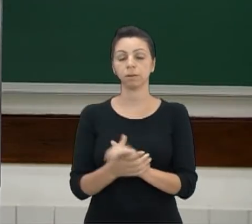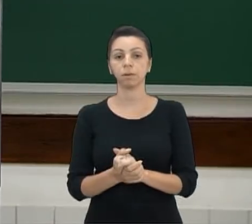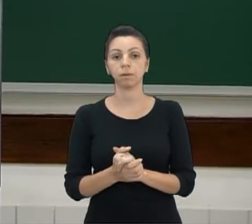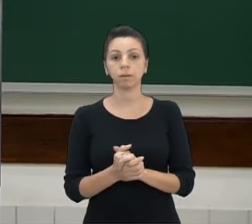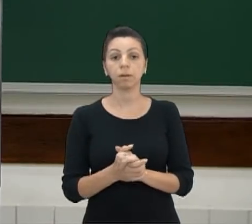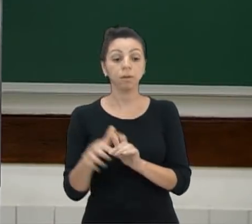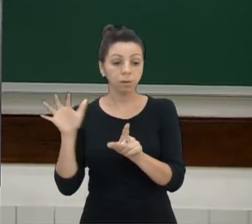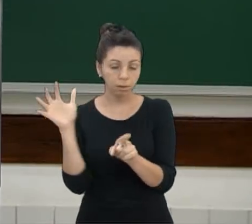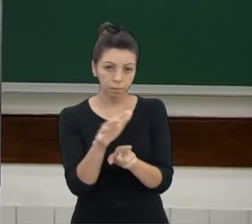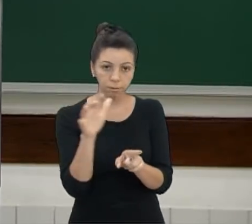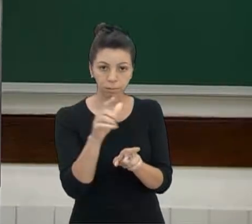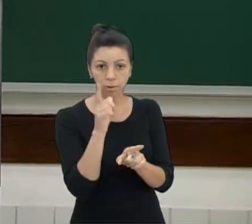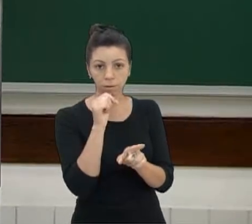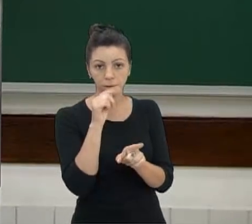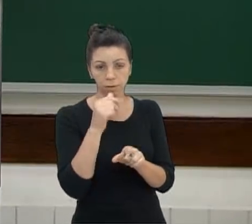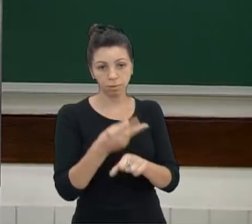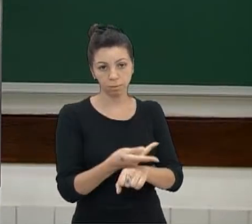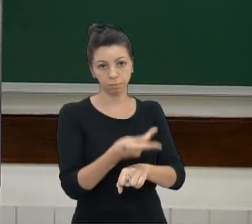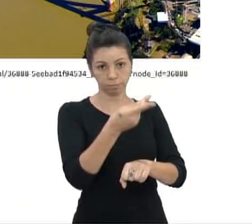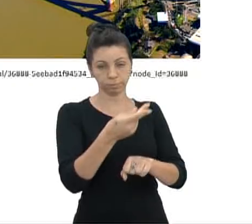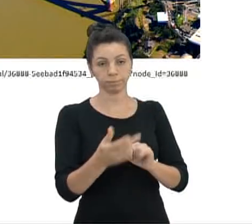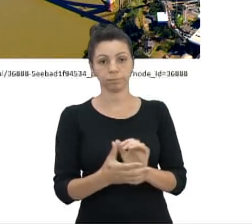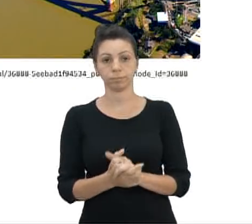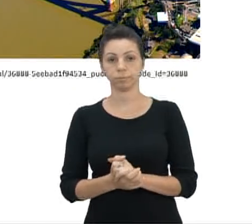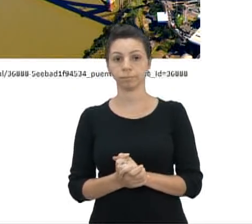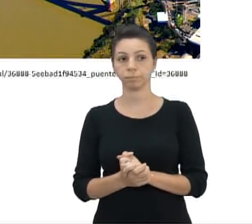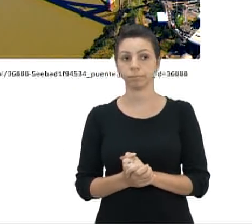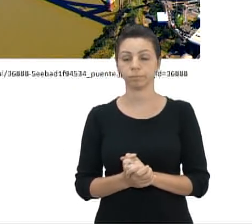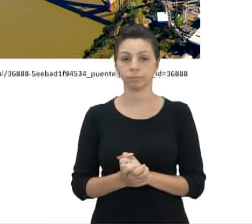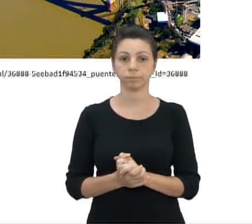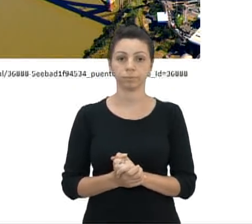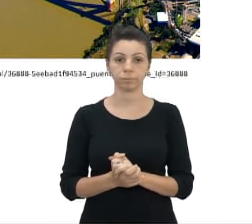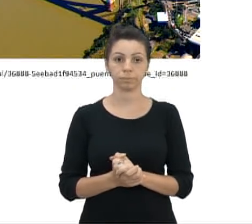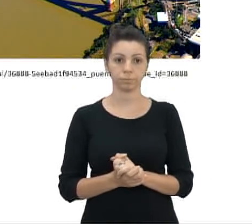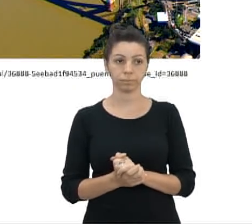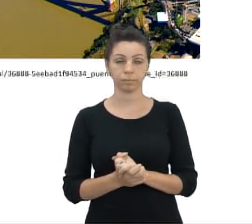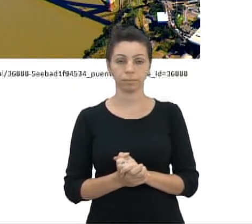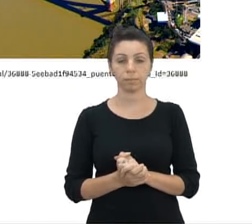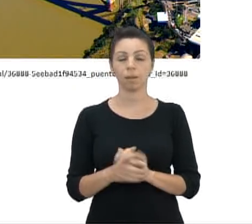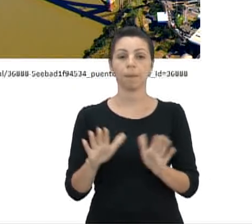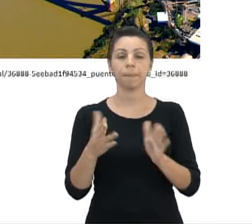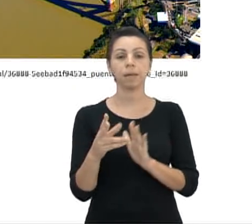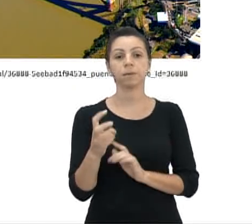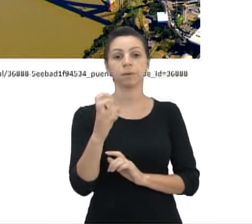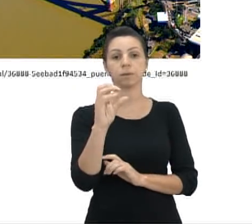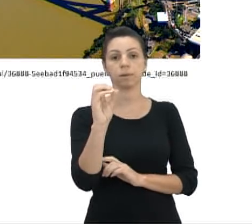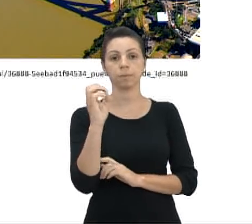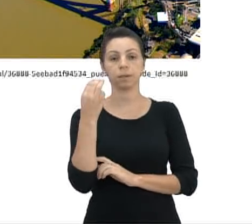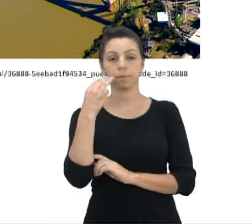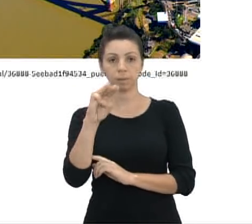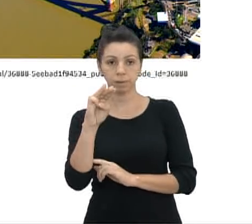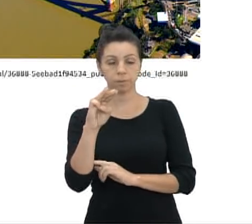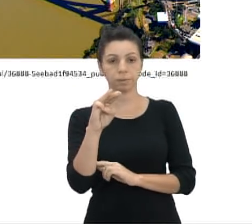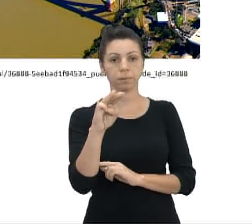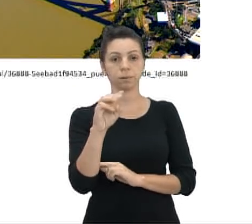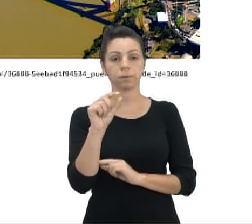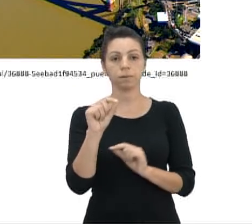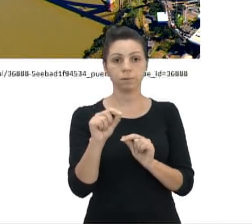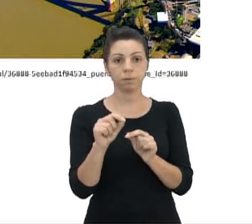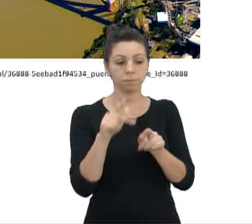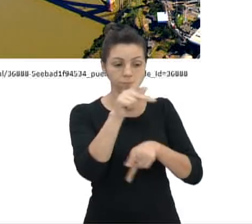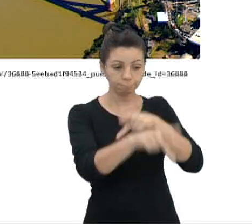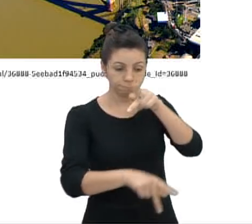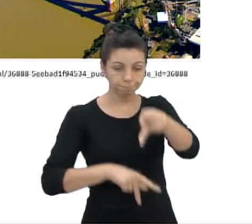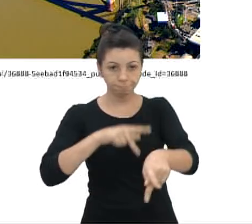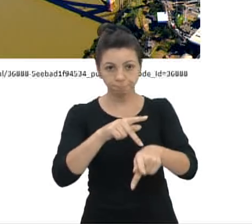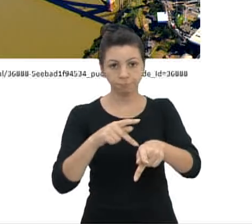bacia hidrográfica. Aqui, ó, nós temos aproximadamente 50 milhões de habitantes, sendo a Argentina o país mais